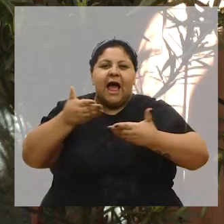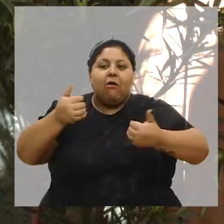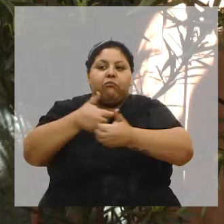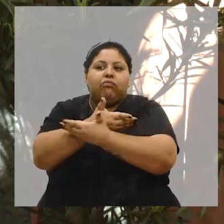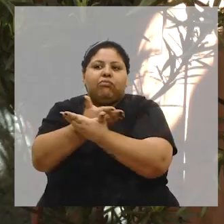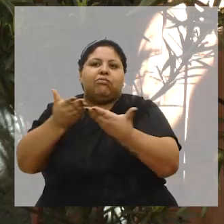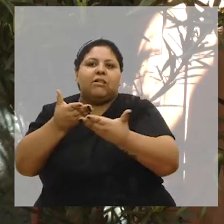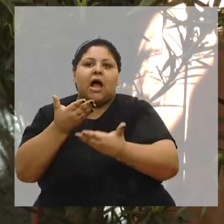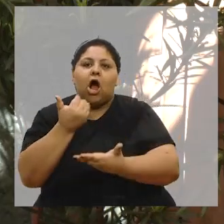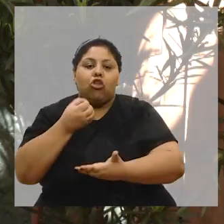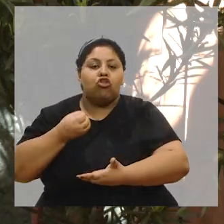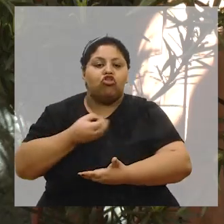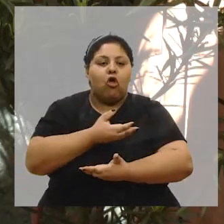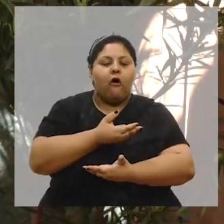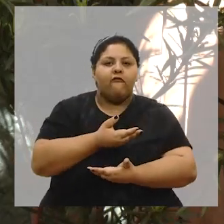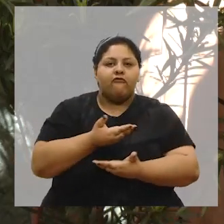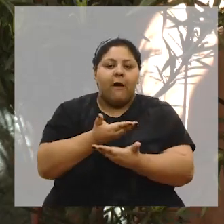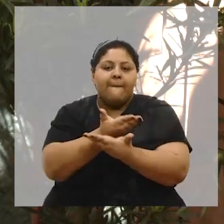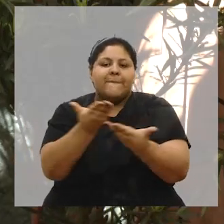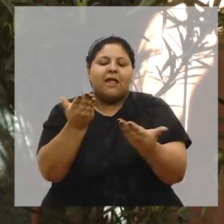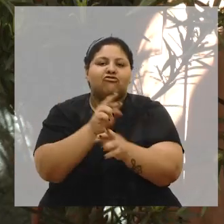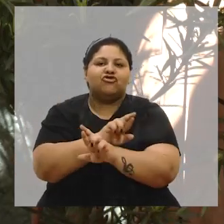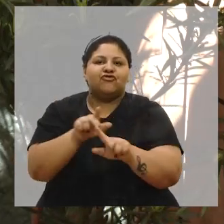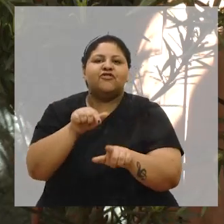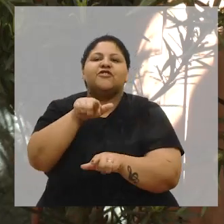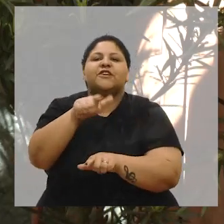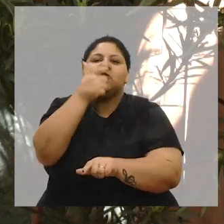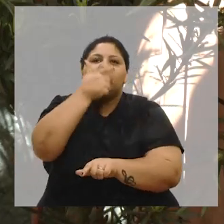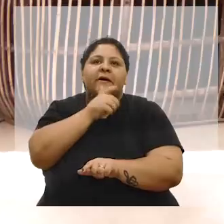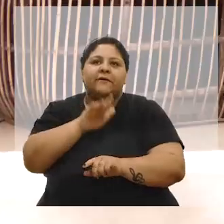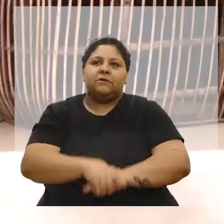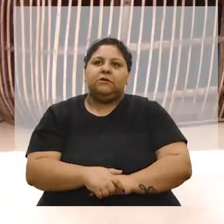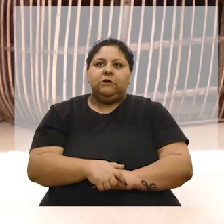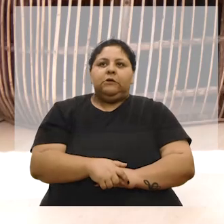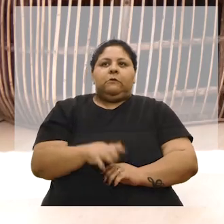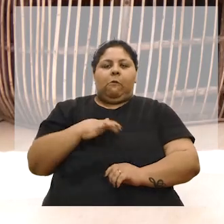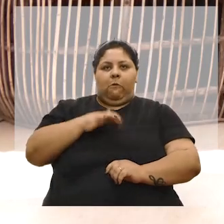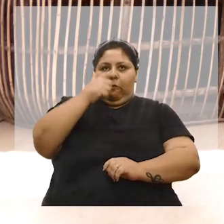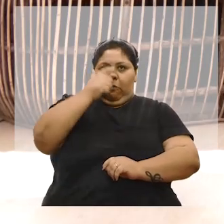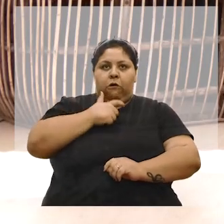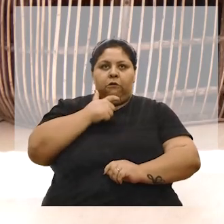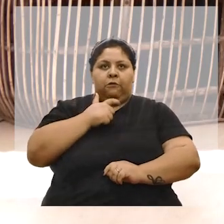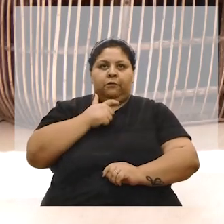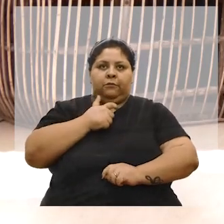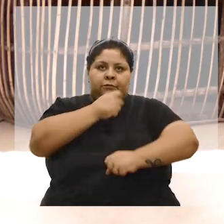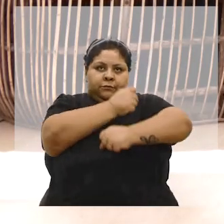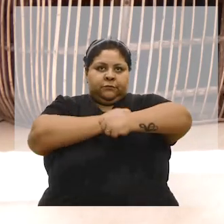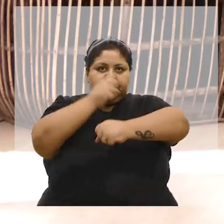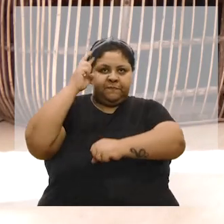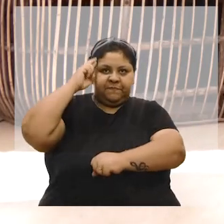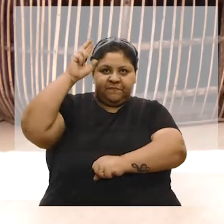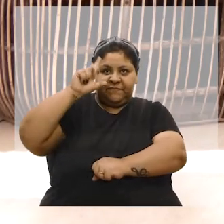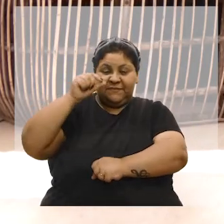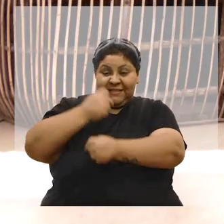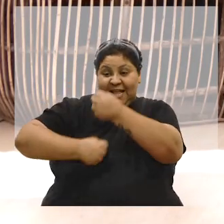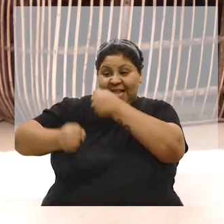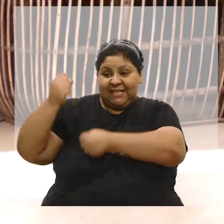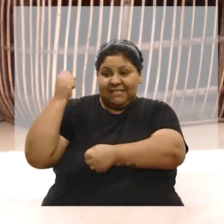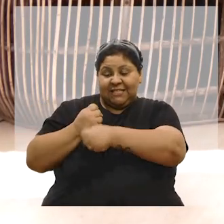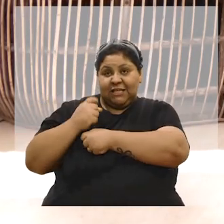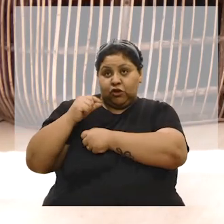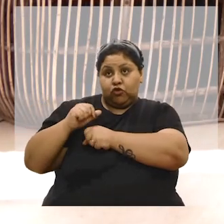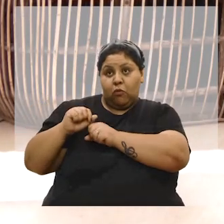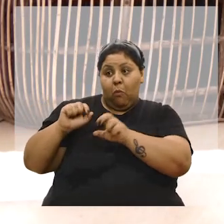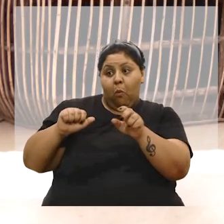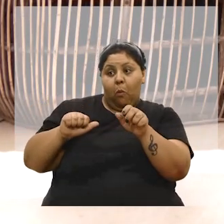abertas a ingredientes novos, a pratos diferentes, né? O que tu acha? Eu acho que o MasterChef, há 10 anos, ele mudou muito